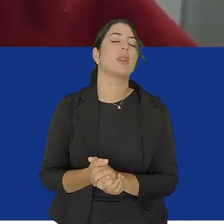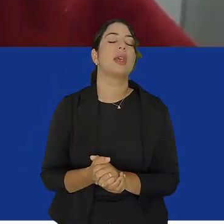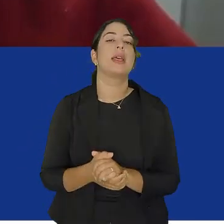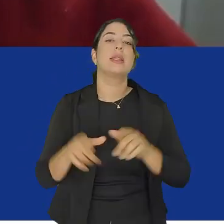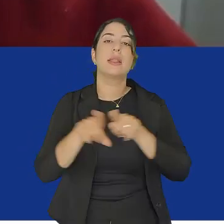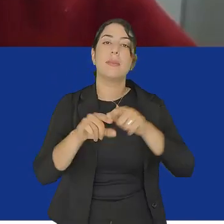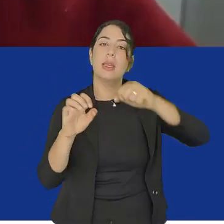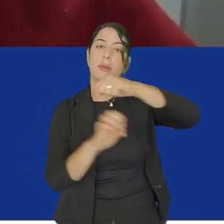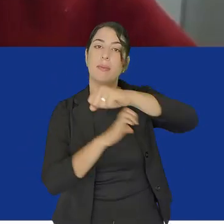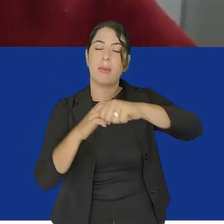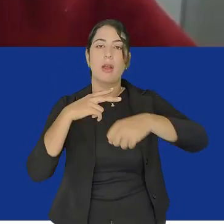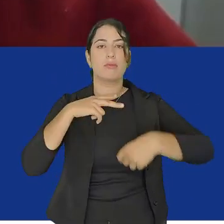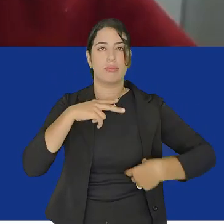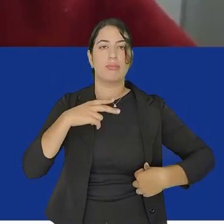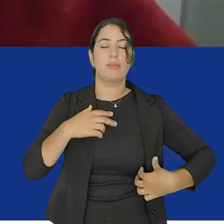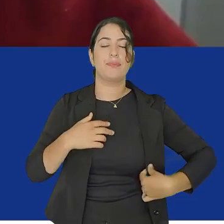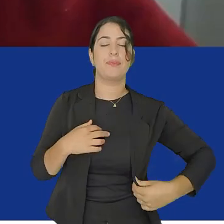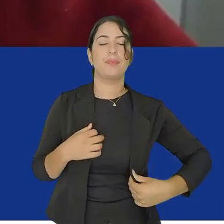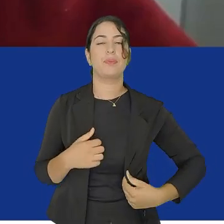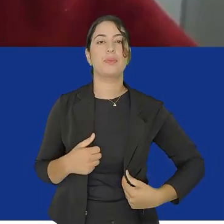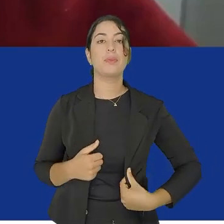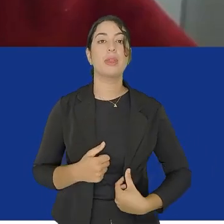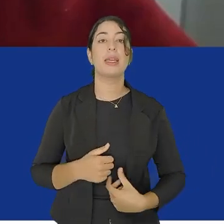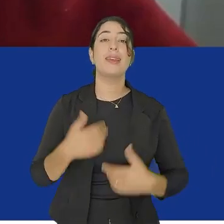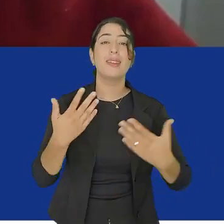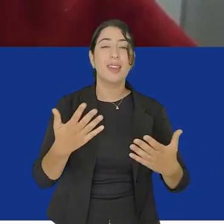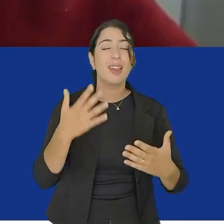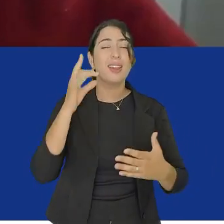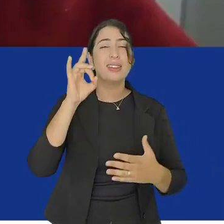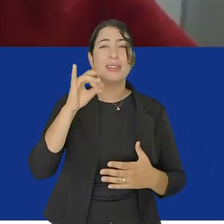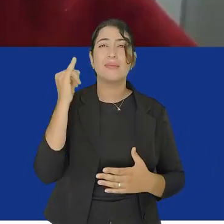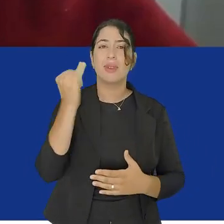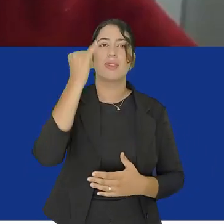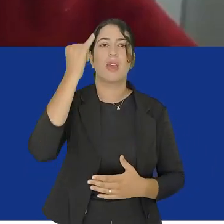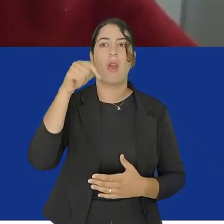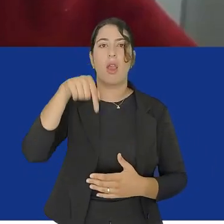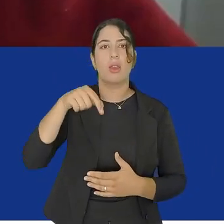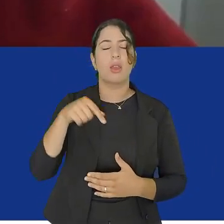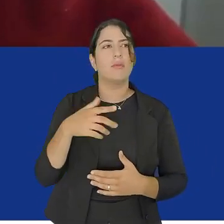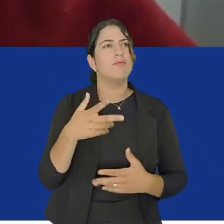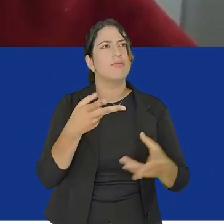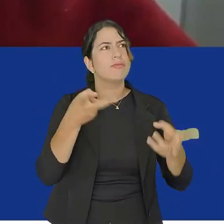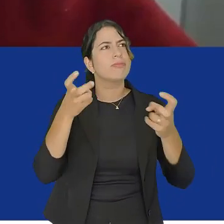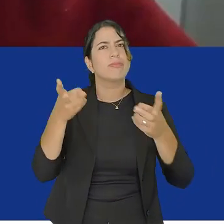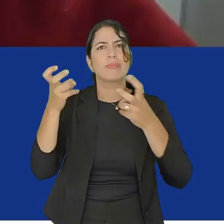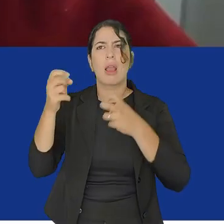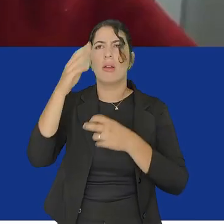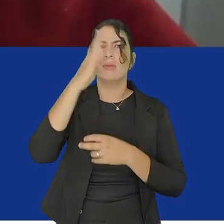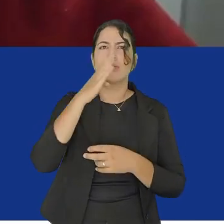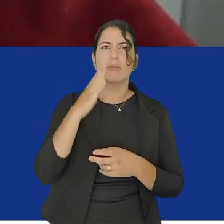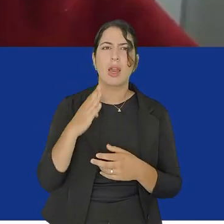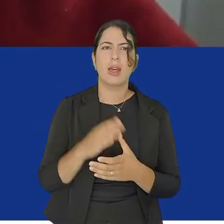empresas da iniciativa privada, é muito significativo perceber esse movimento que tem acontecido no